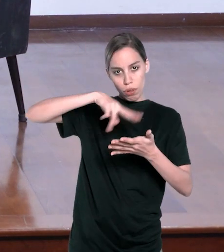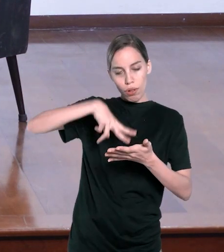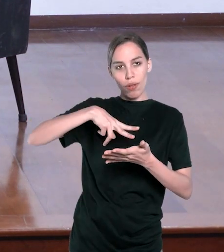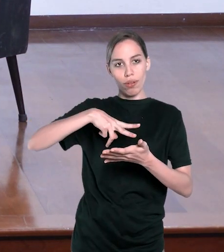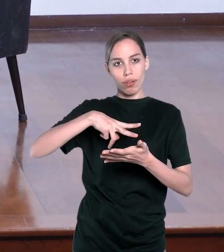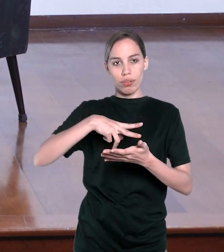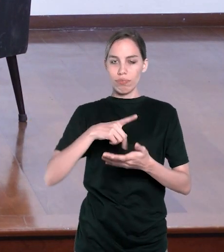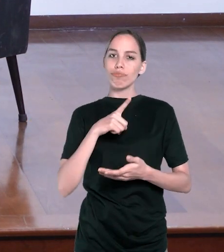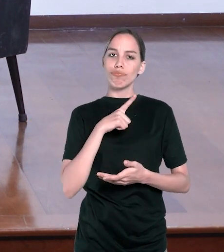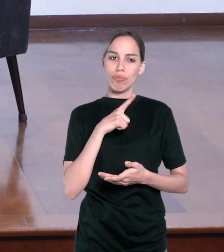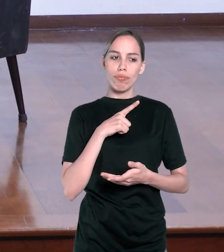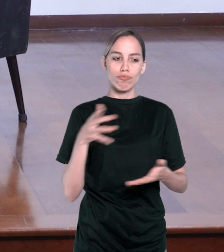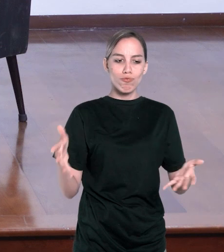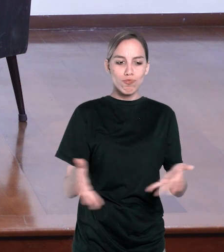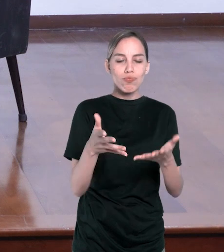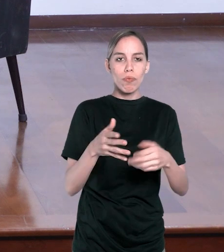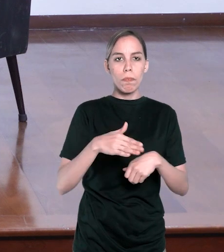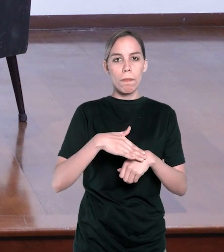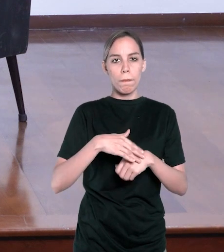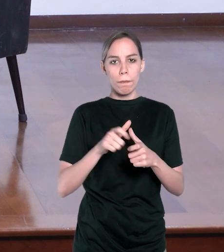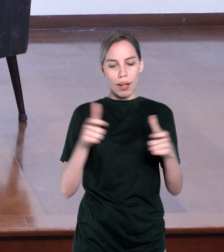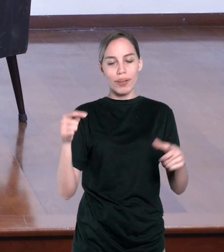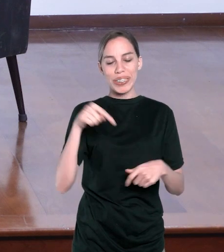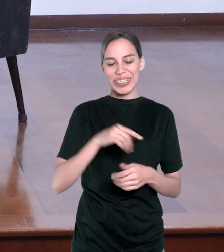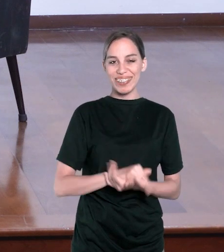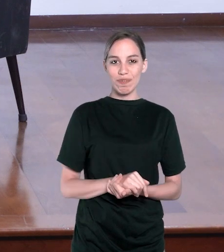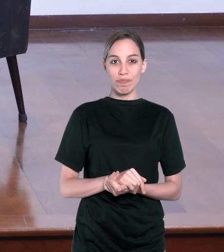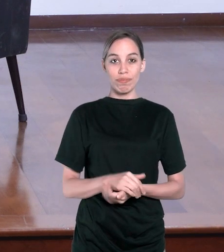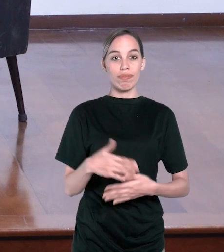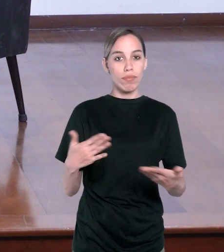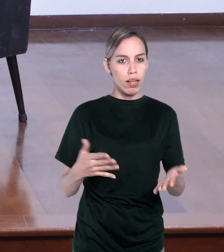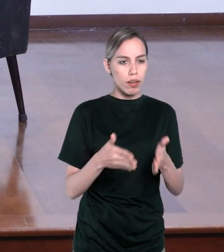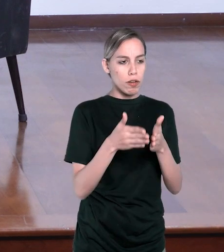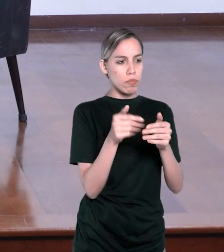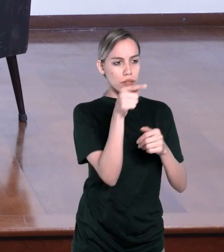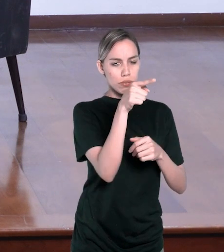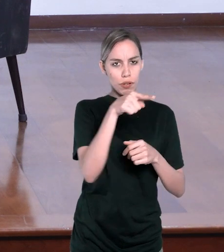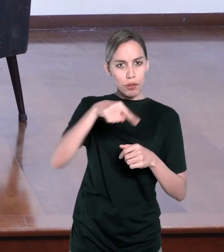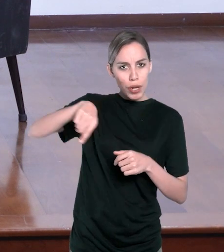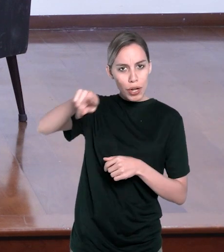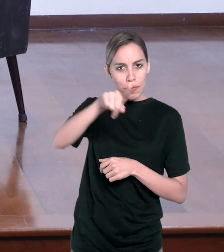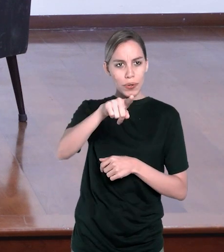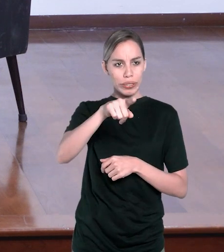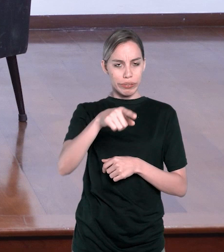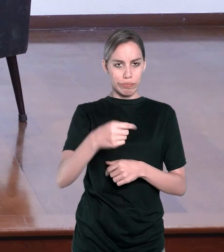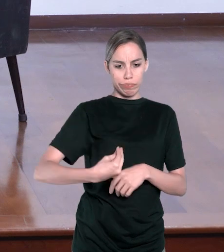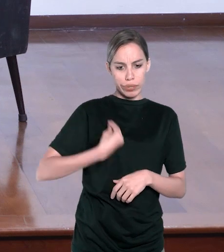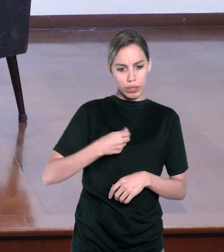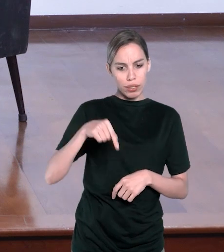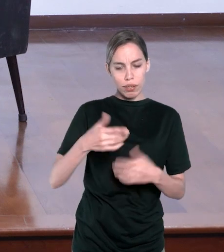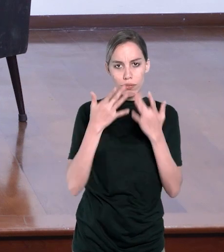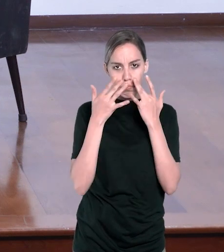branca ao fundo. Em frente a eles, há uma pequena mesa de madeira com 3 livros de Marta sobre elas.